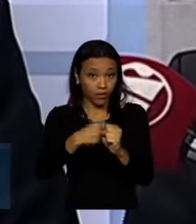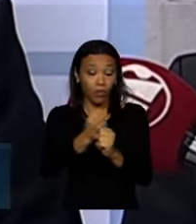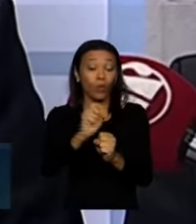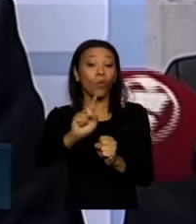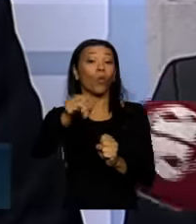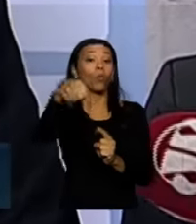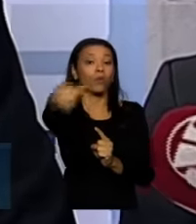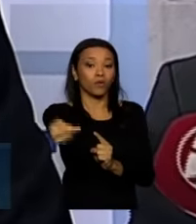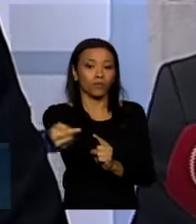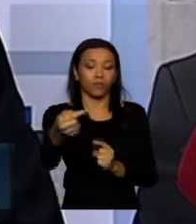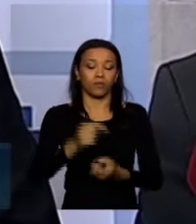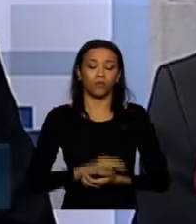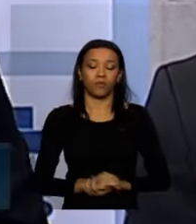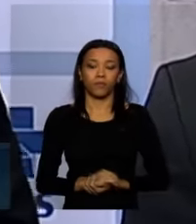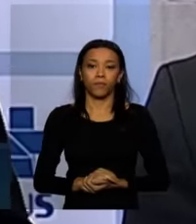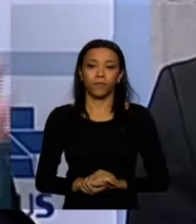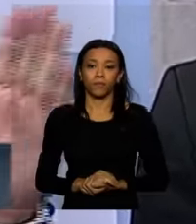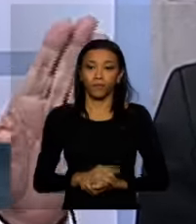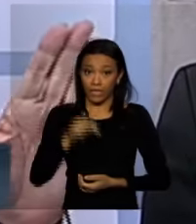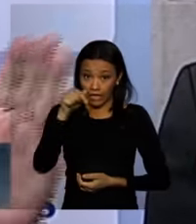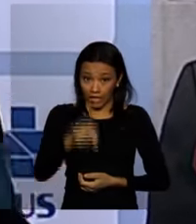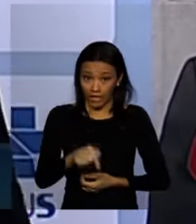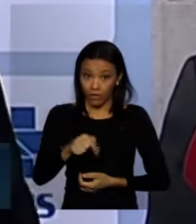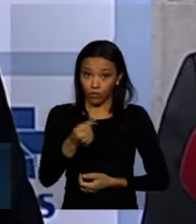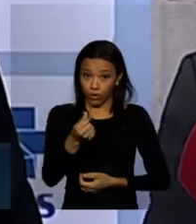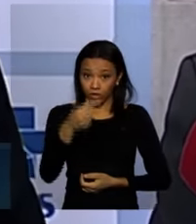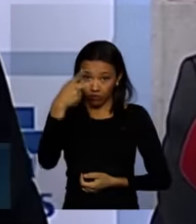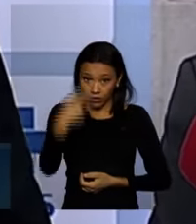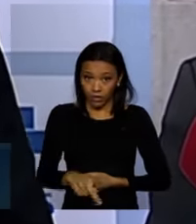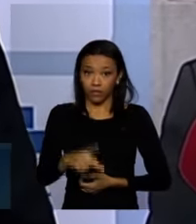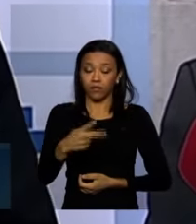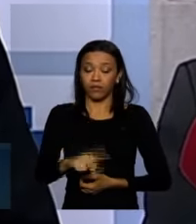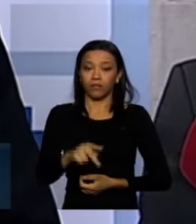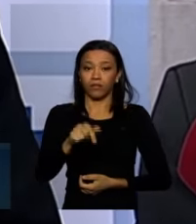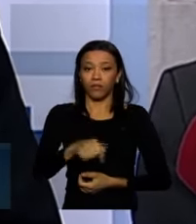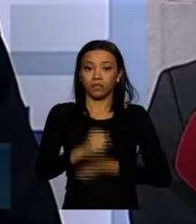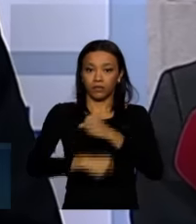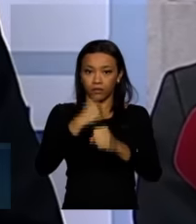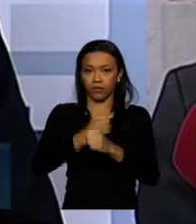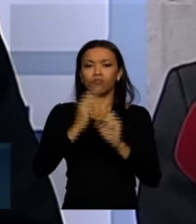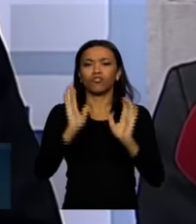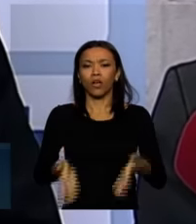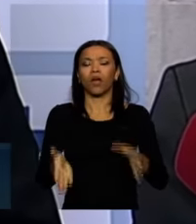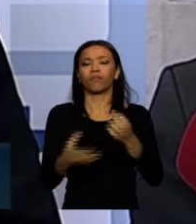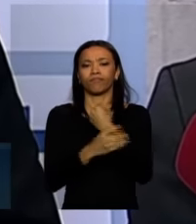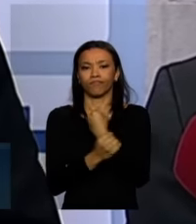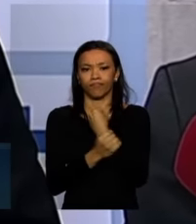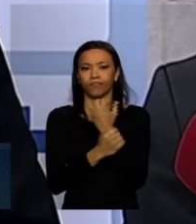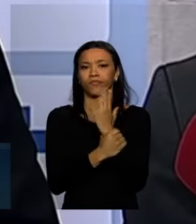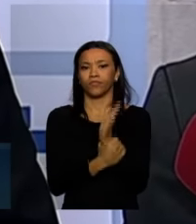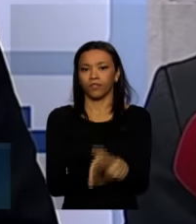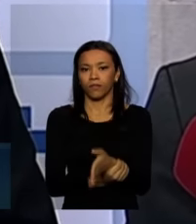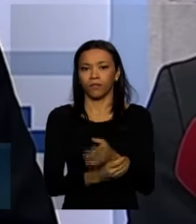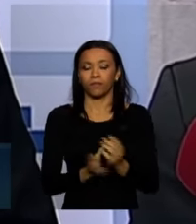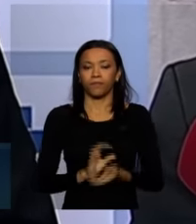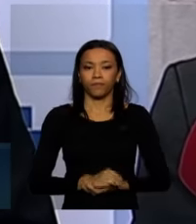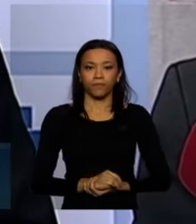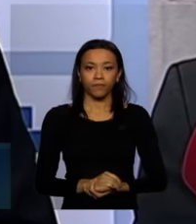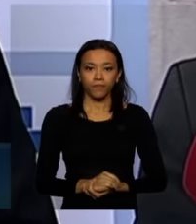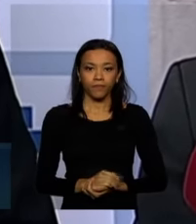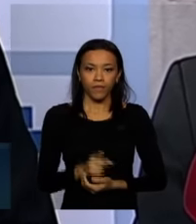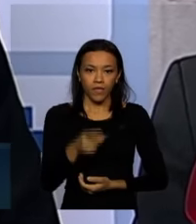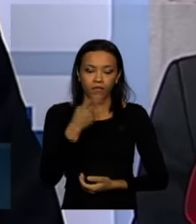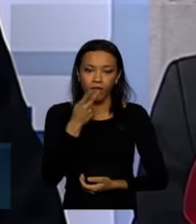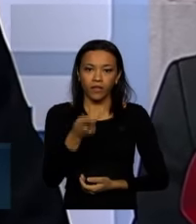ano mas Ministro Você já tomou p o desse ano está garantido Já deste ano e esses cortes que aconteceram nesse ano foram bastante altos cerca de 13